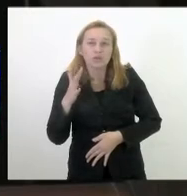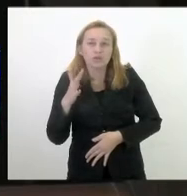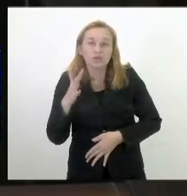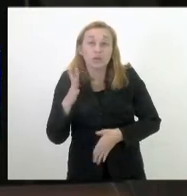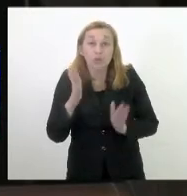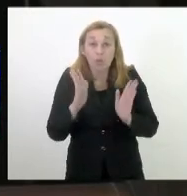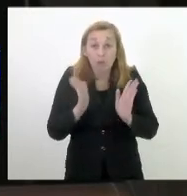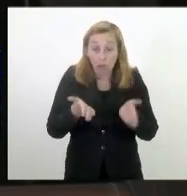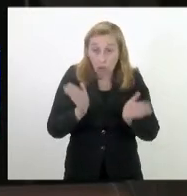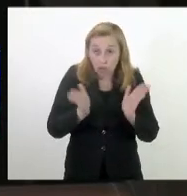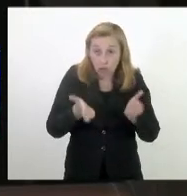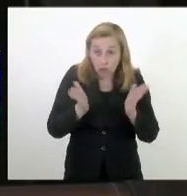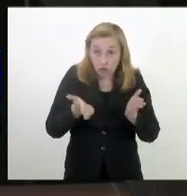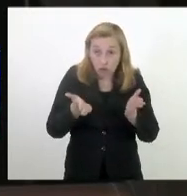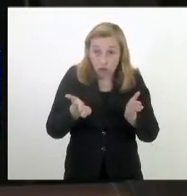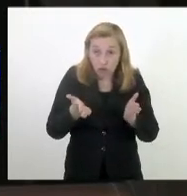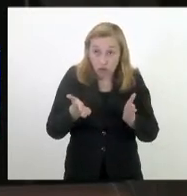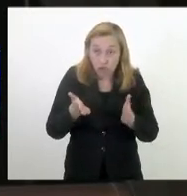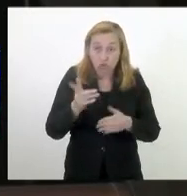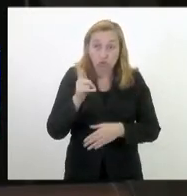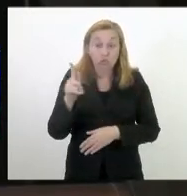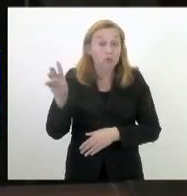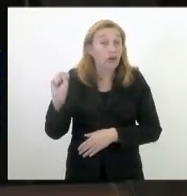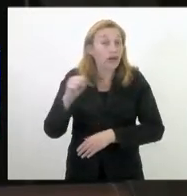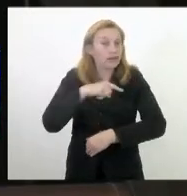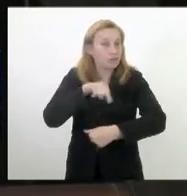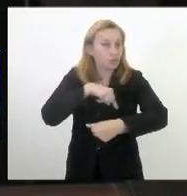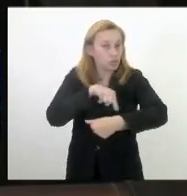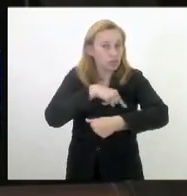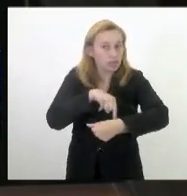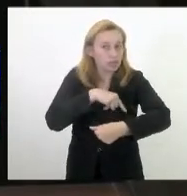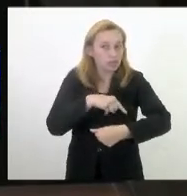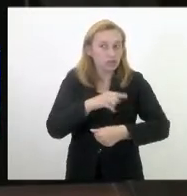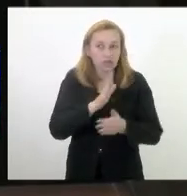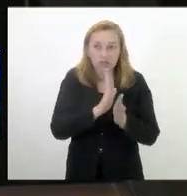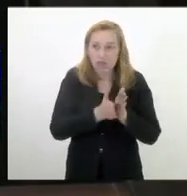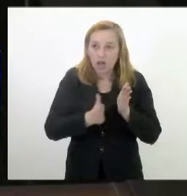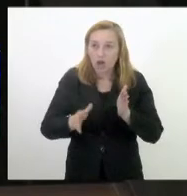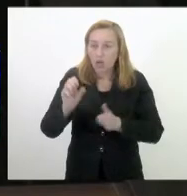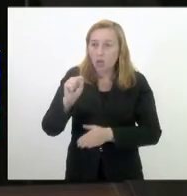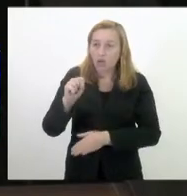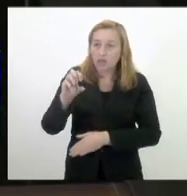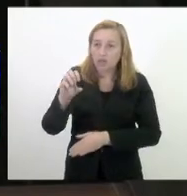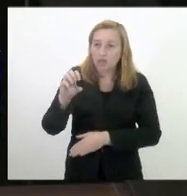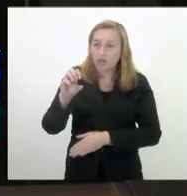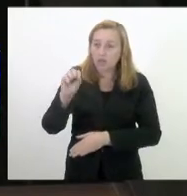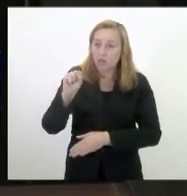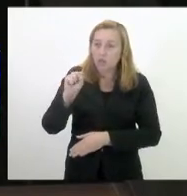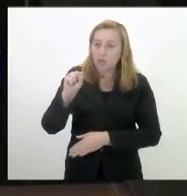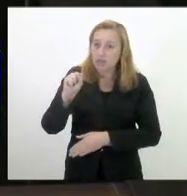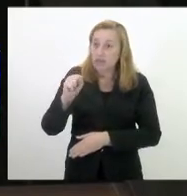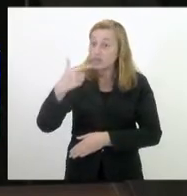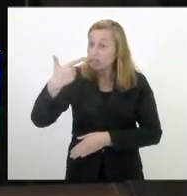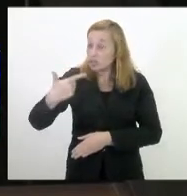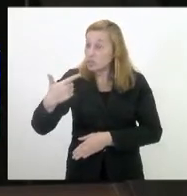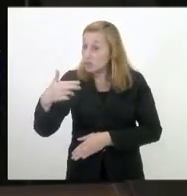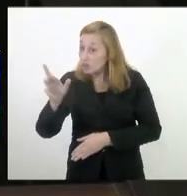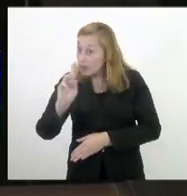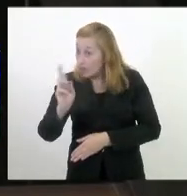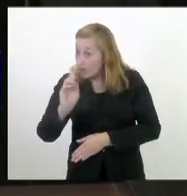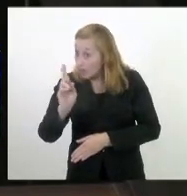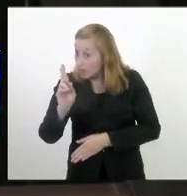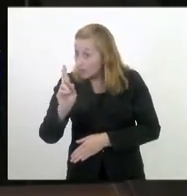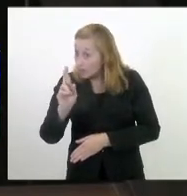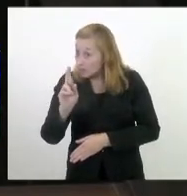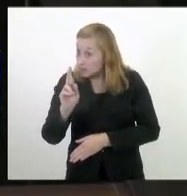praticado hoje do botijão de gás. Está na ordem de R$ 82,00, preço